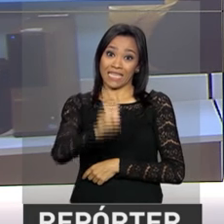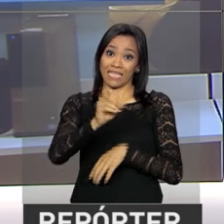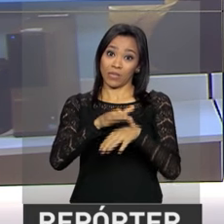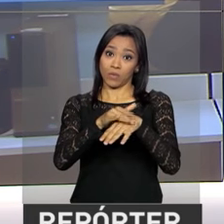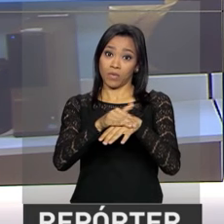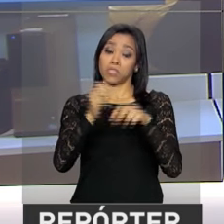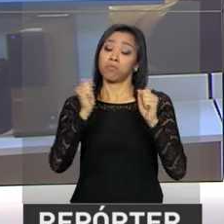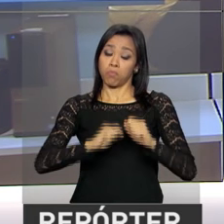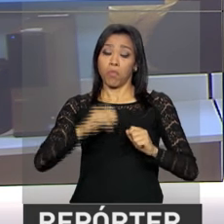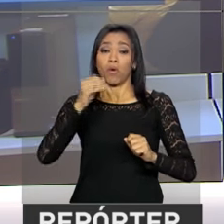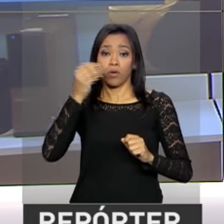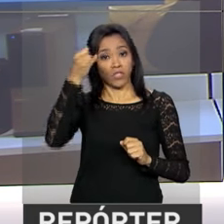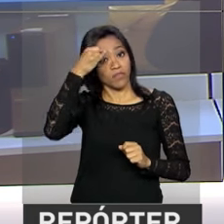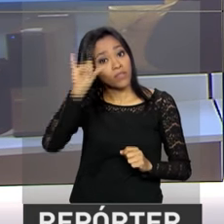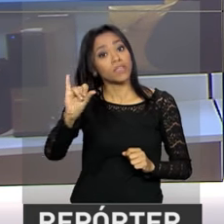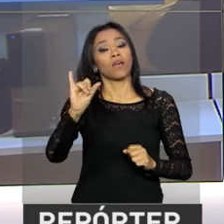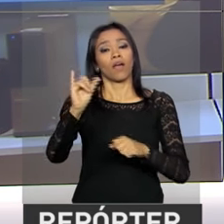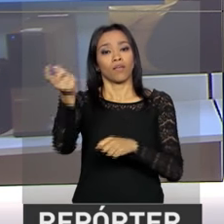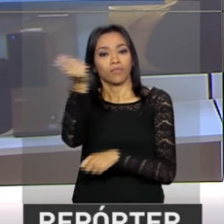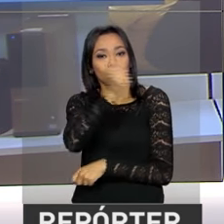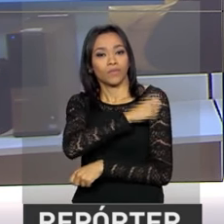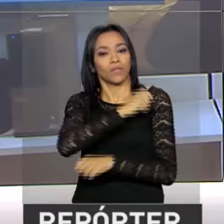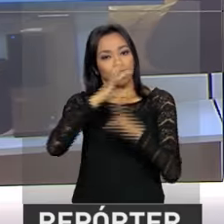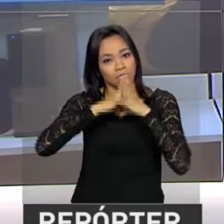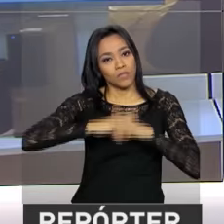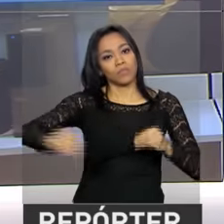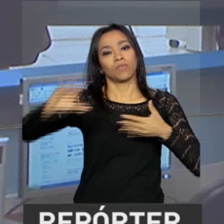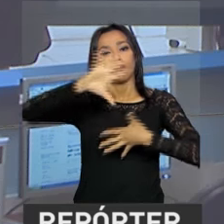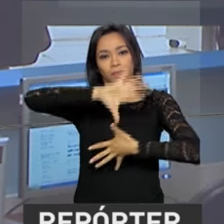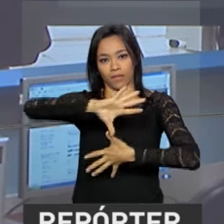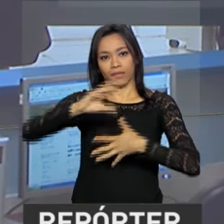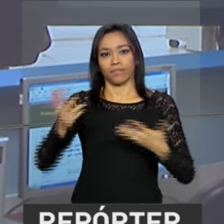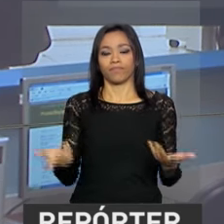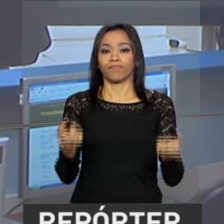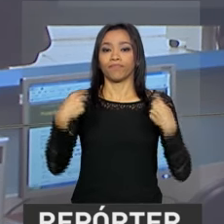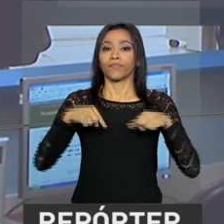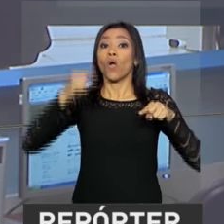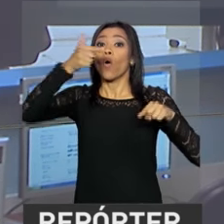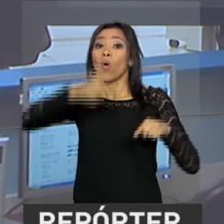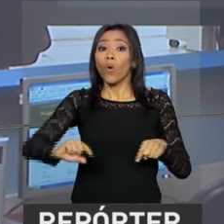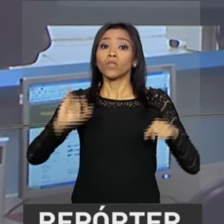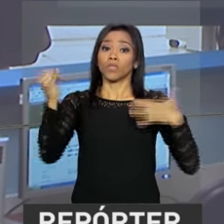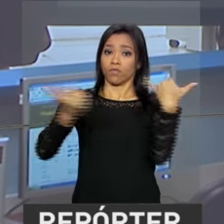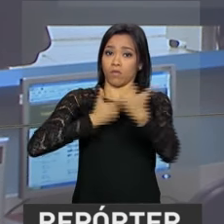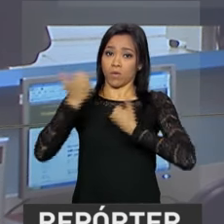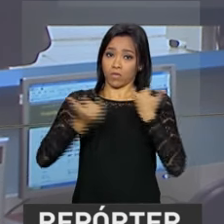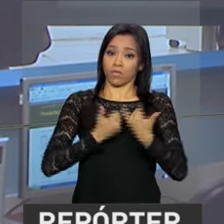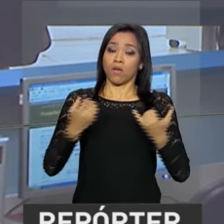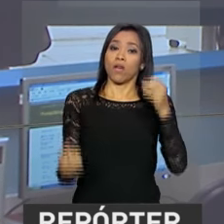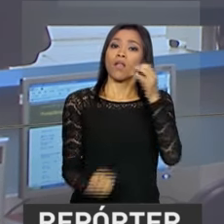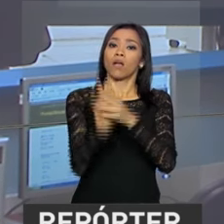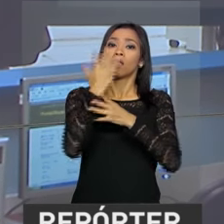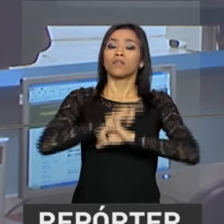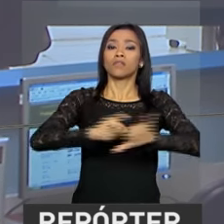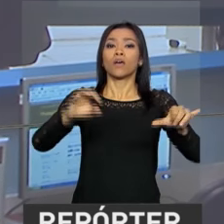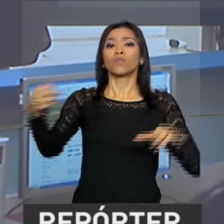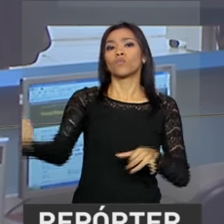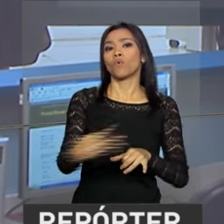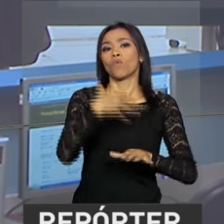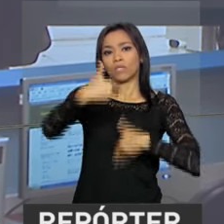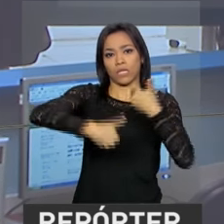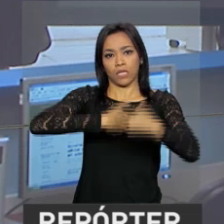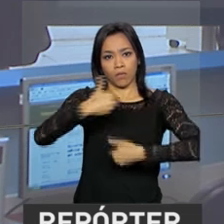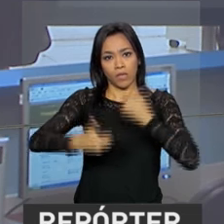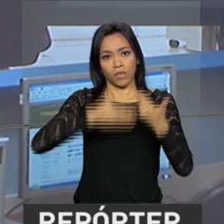ser prevenida com vacina a ser eliminada na América agora mais uma notícia sobre saúde lançado um novo tratamento para